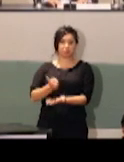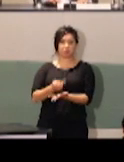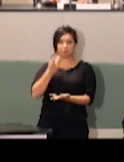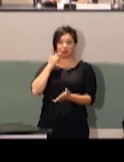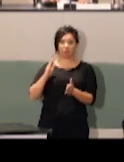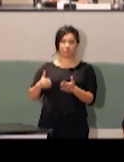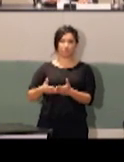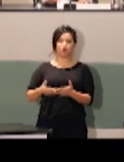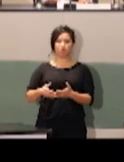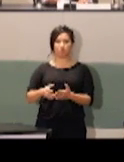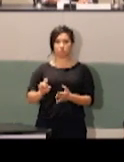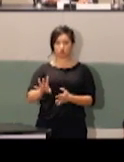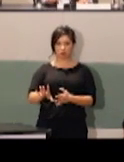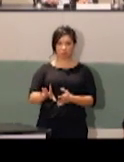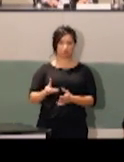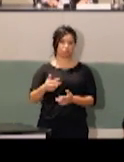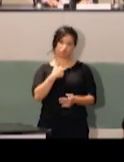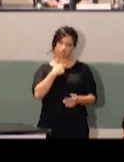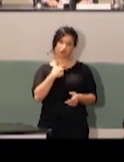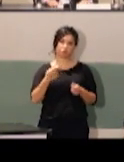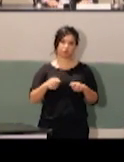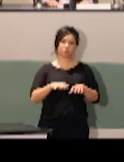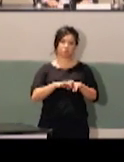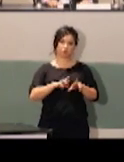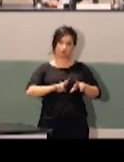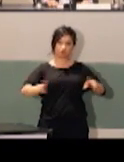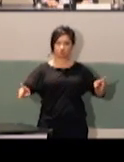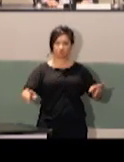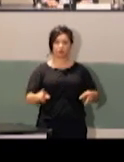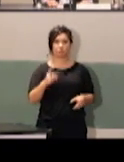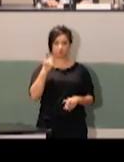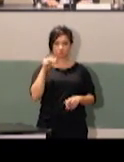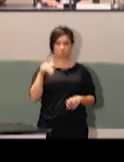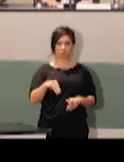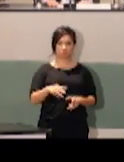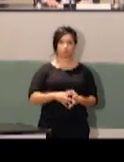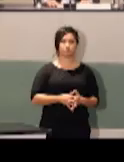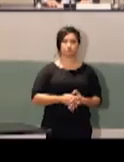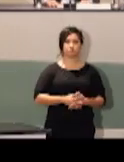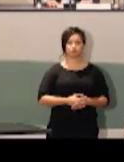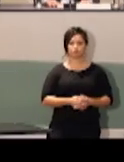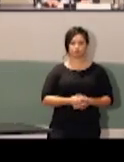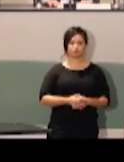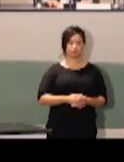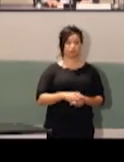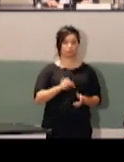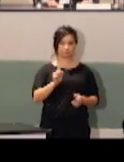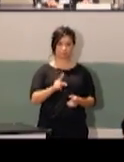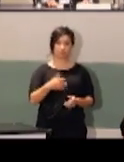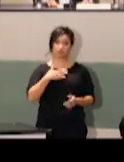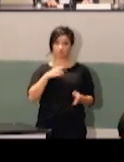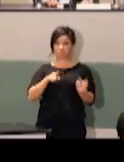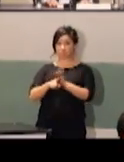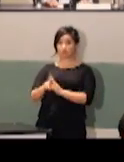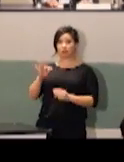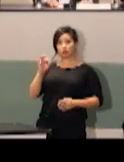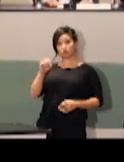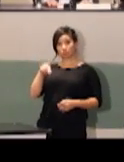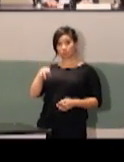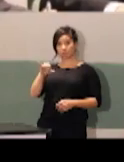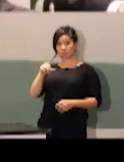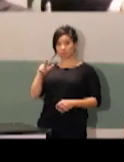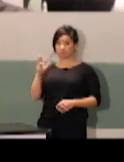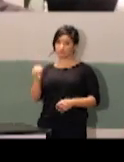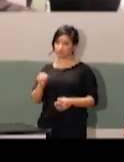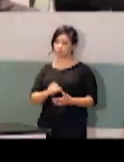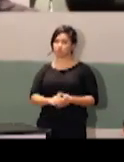senhor tem um minuto para escolher e perguntar. A minha pergunta vai para o Toninho. Toninho,